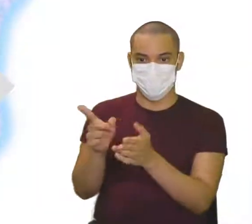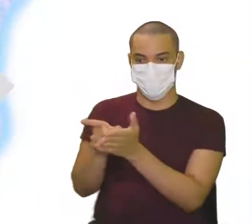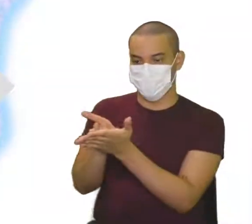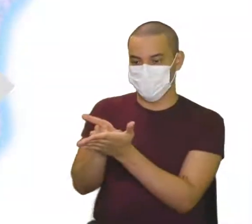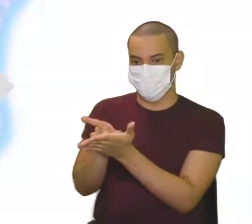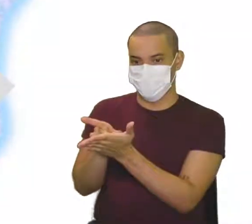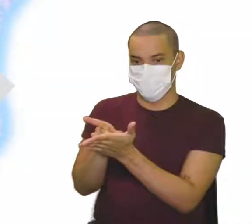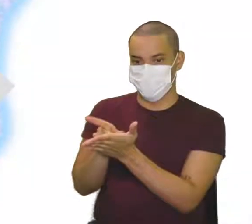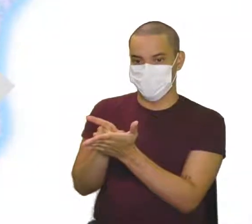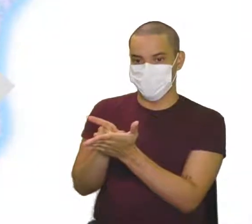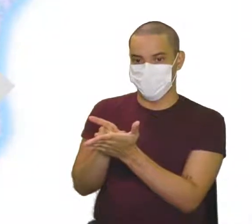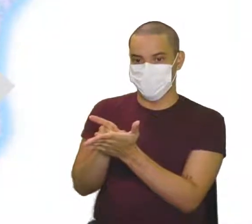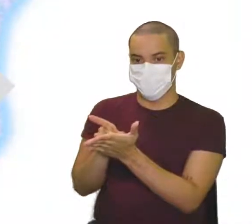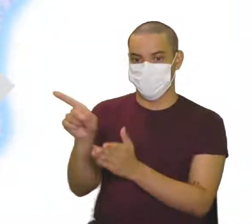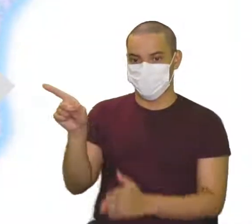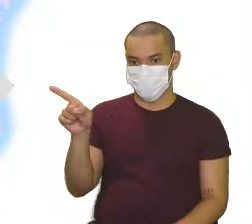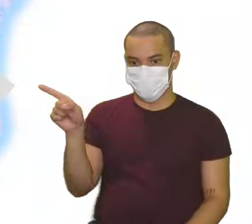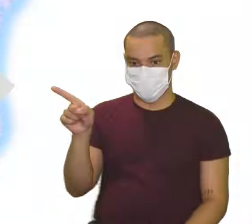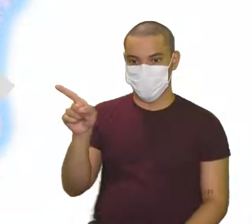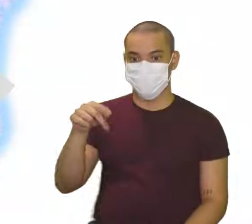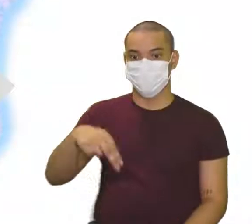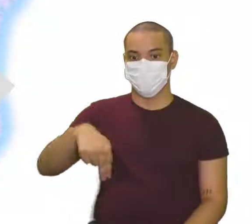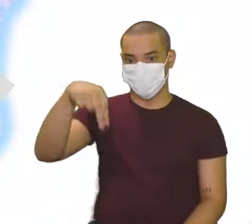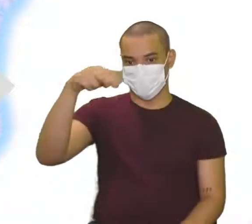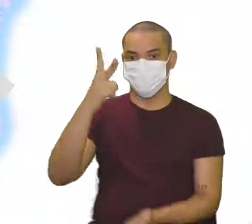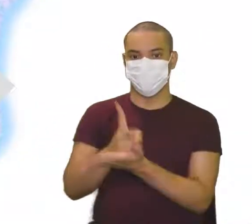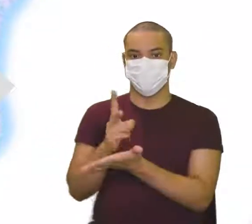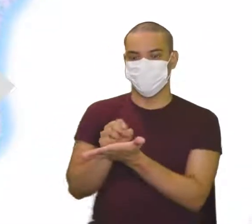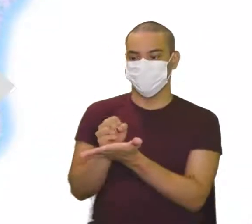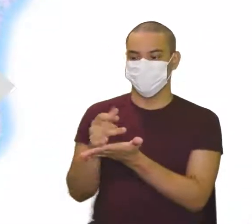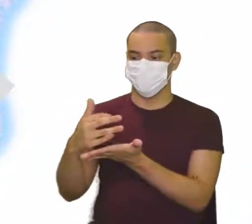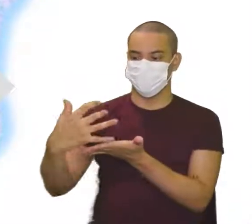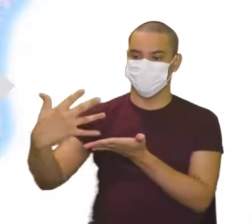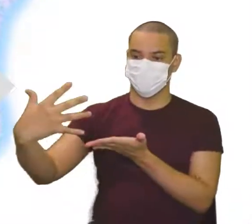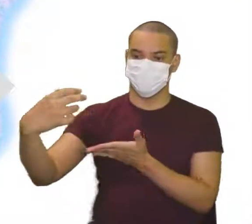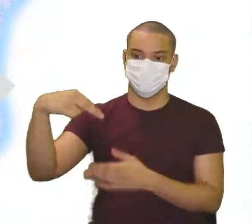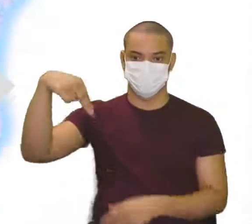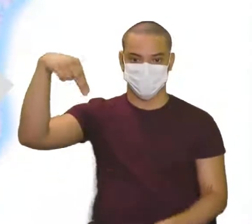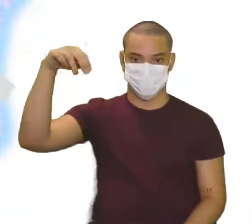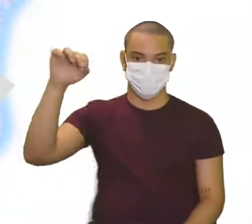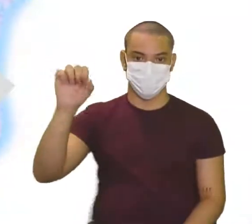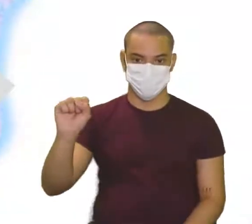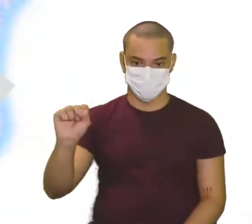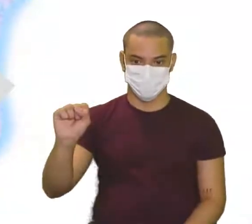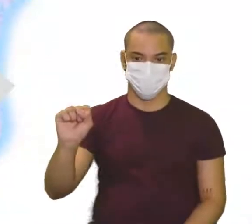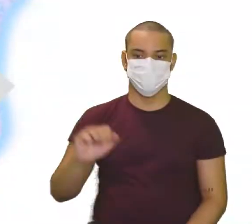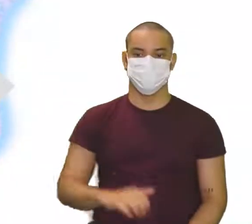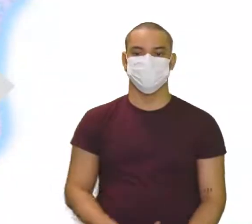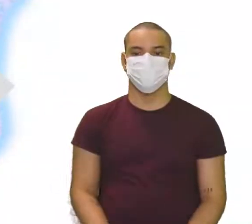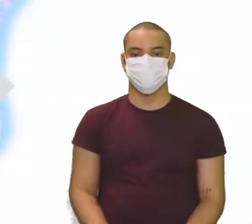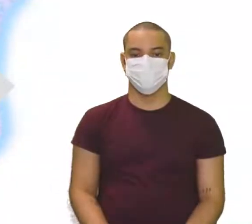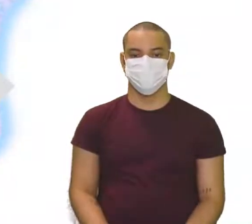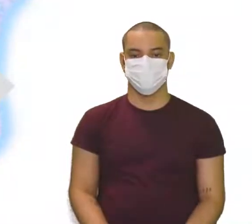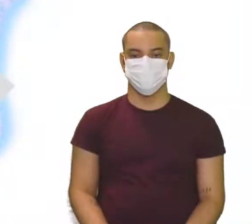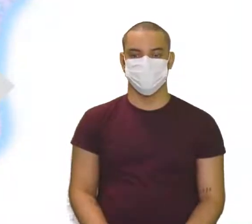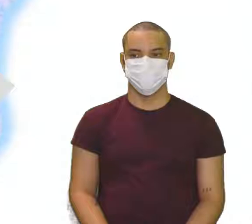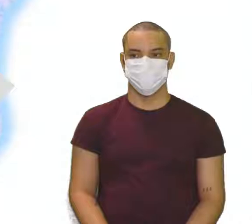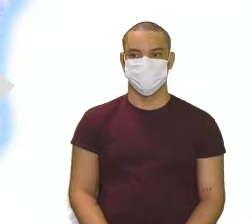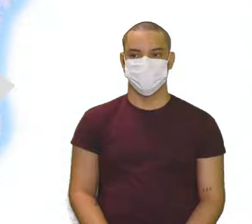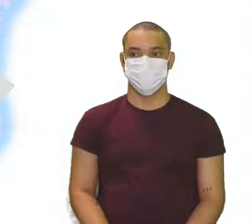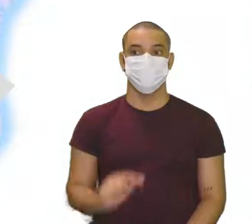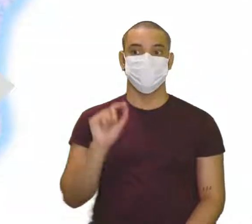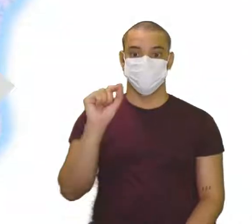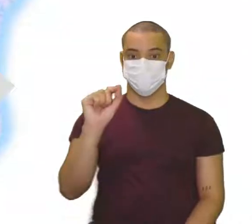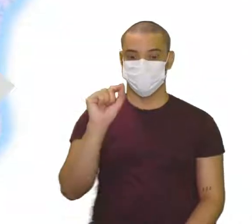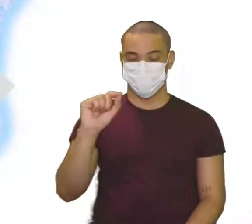só, a agulha, que é a parte norte, está sendo atraída pelo sul do nosso ímã, tá, pessoal? Bom, o que nós